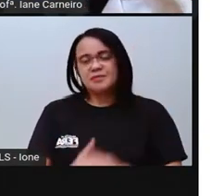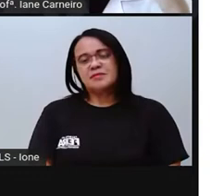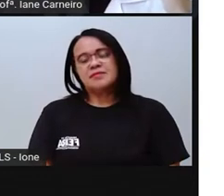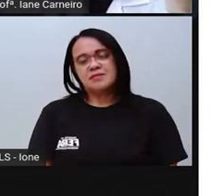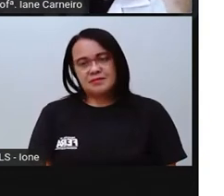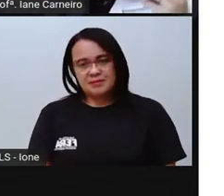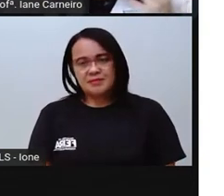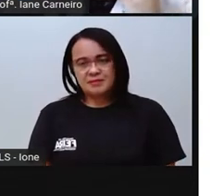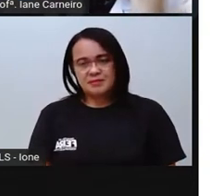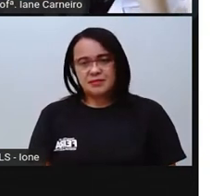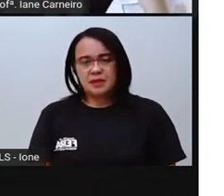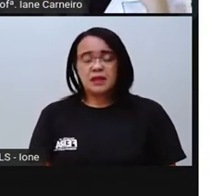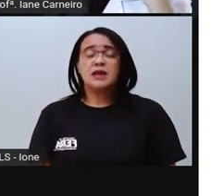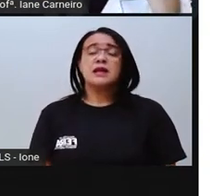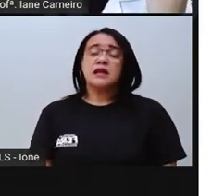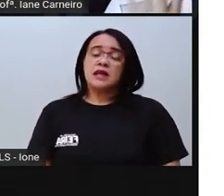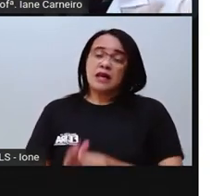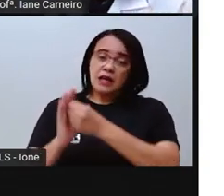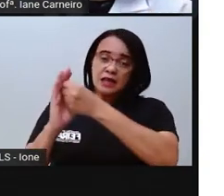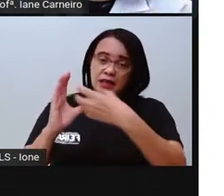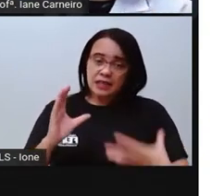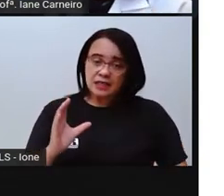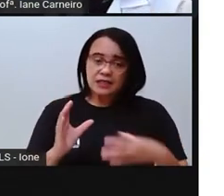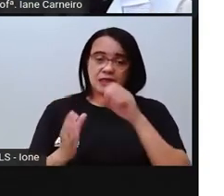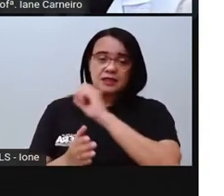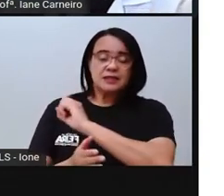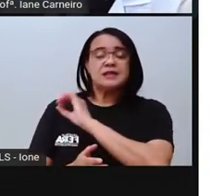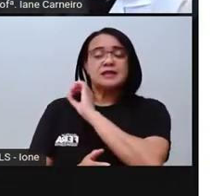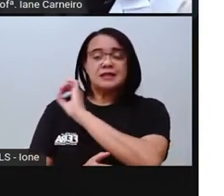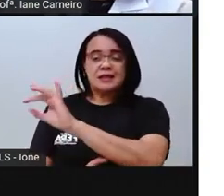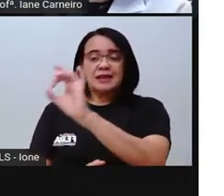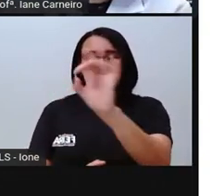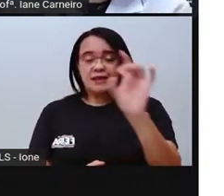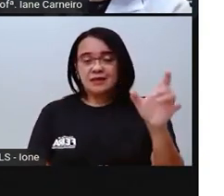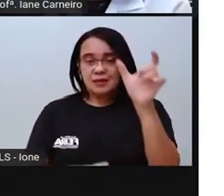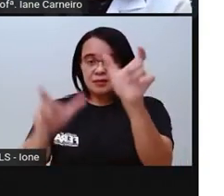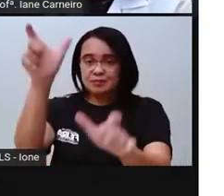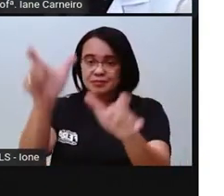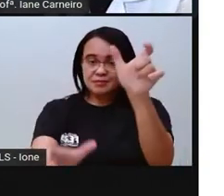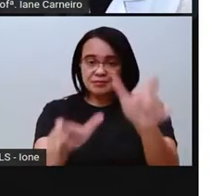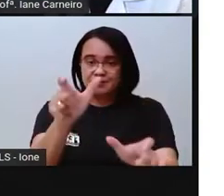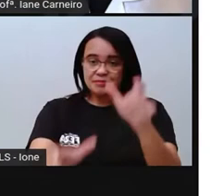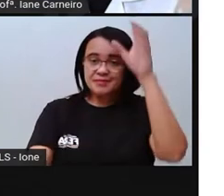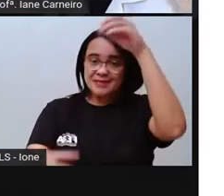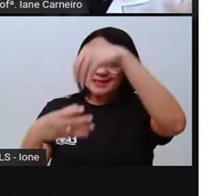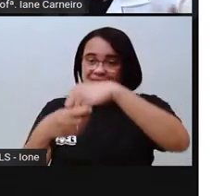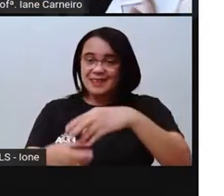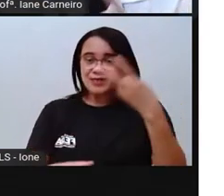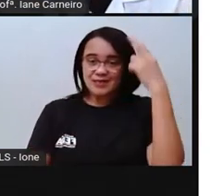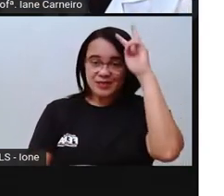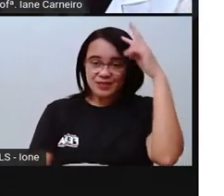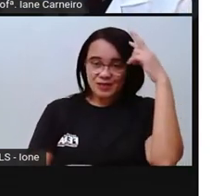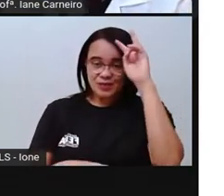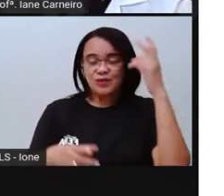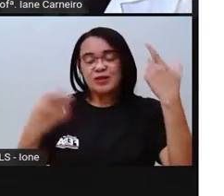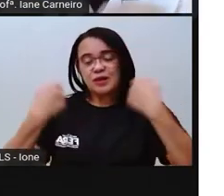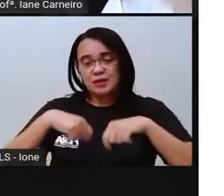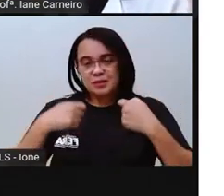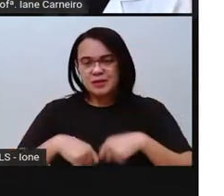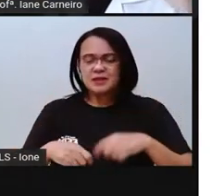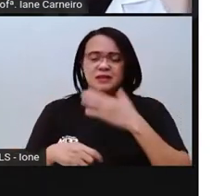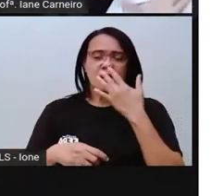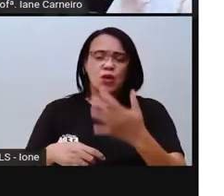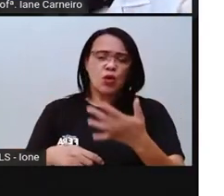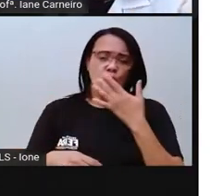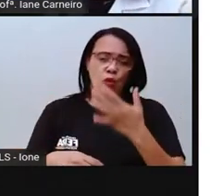as características dos personagens que aparecem nessa história, tá certo? E as cores desses personagens.